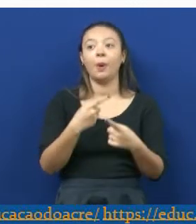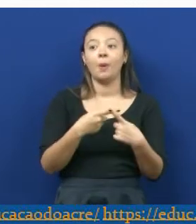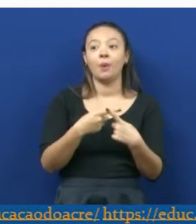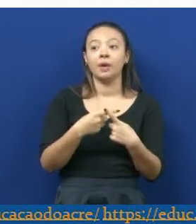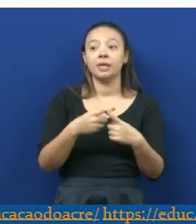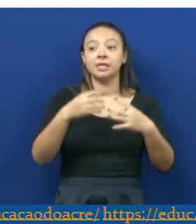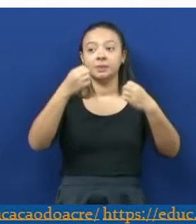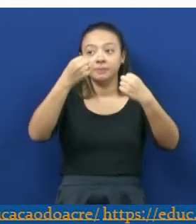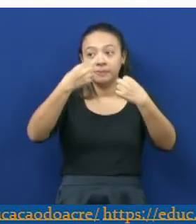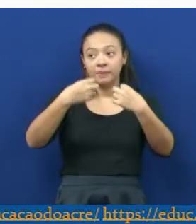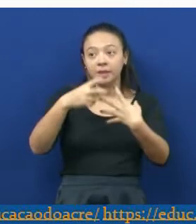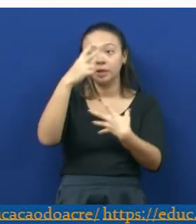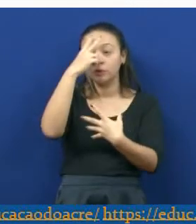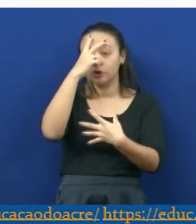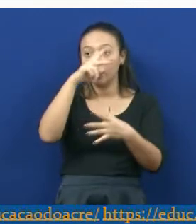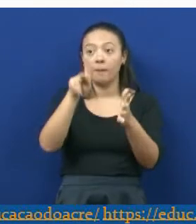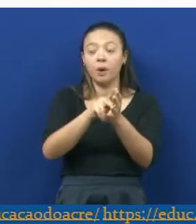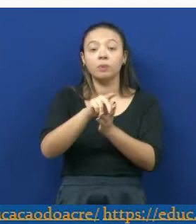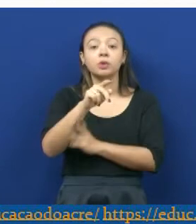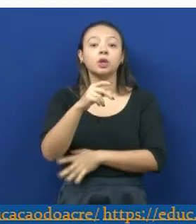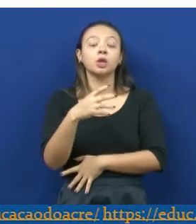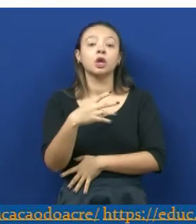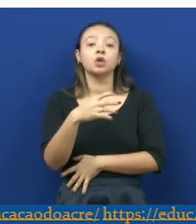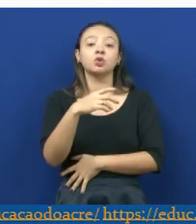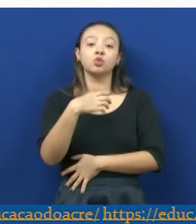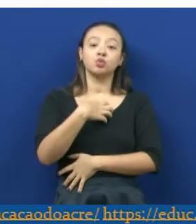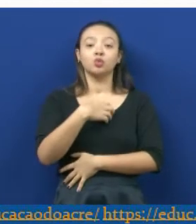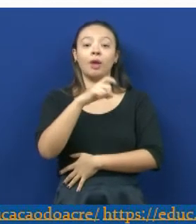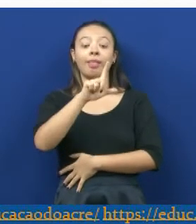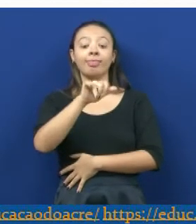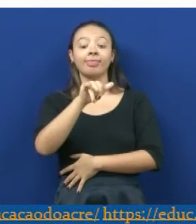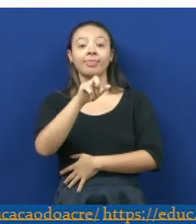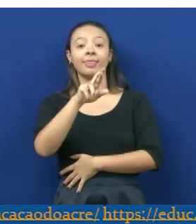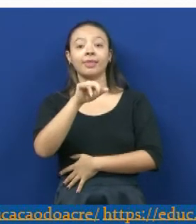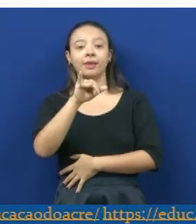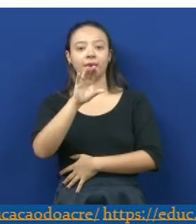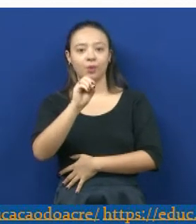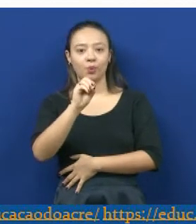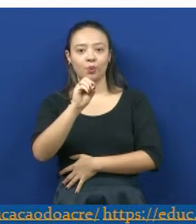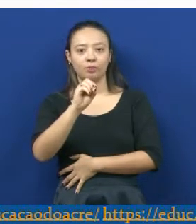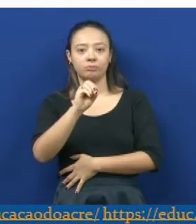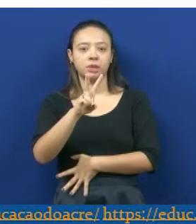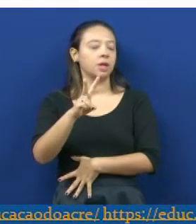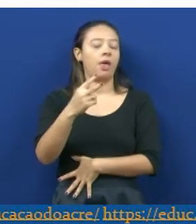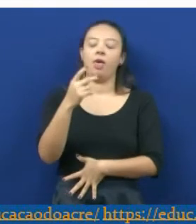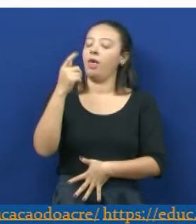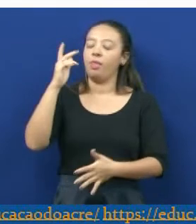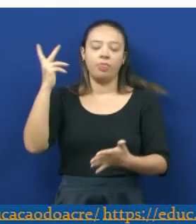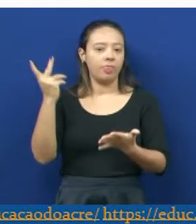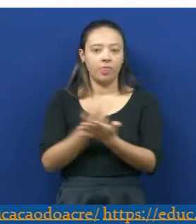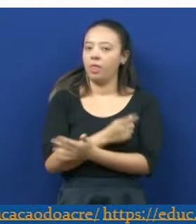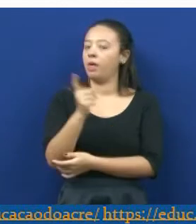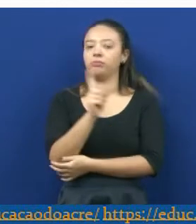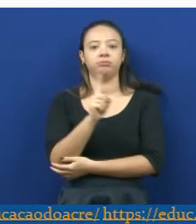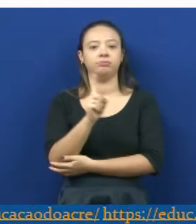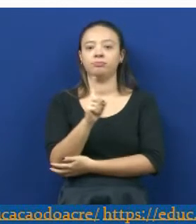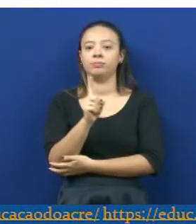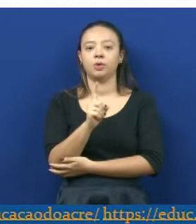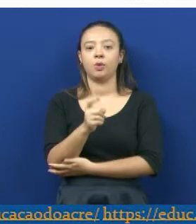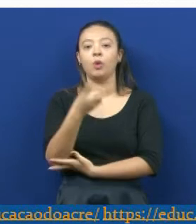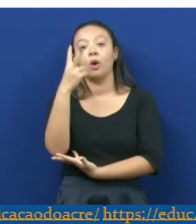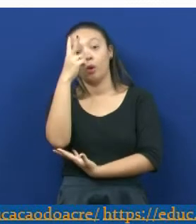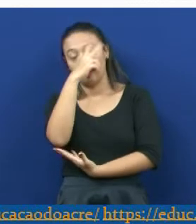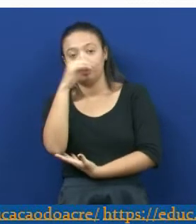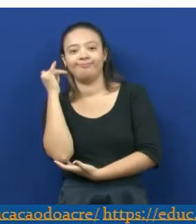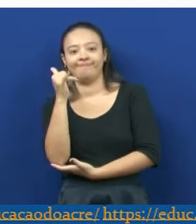lírico ele foi feito aí para melodiar, o que não acontece exatamente com a narrativa. A alternativa D, ela fala de uma